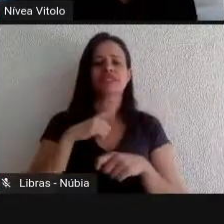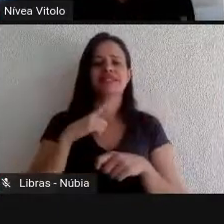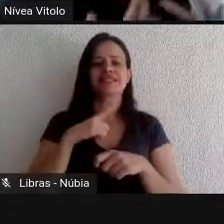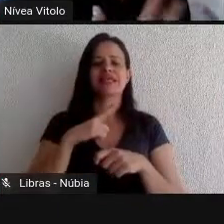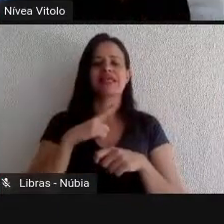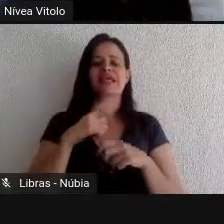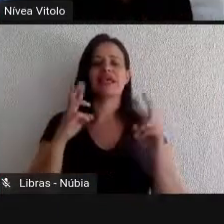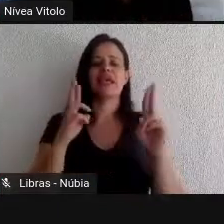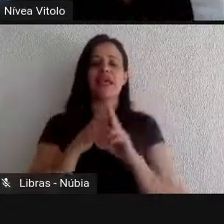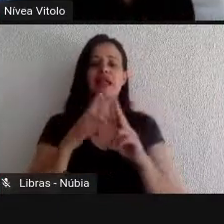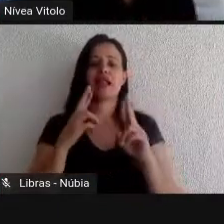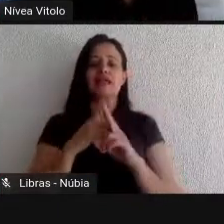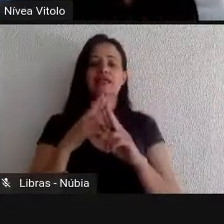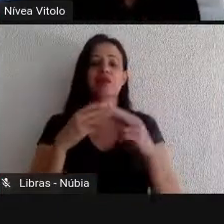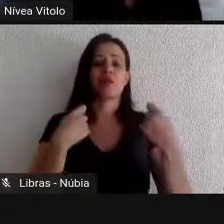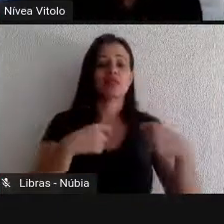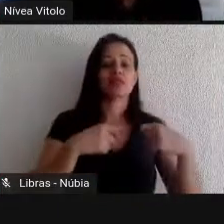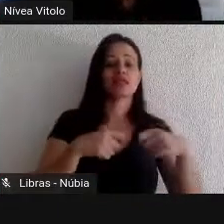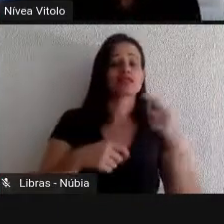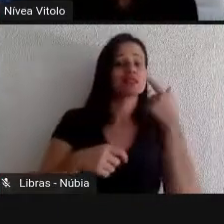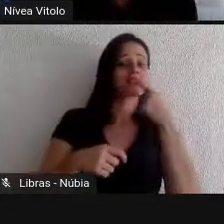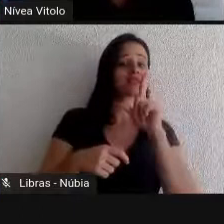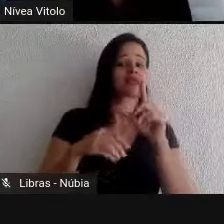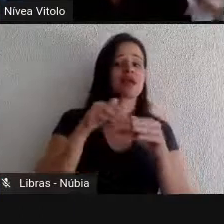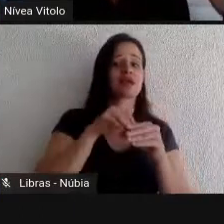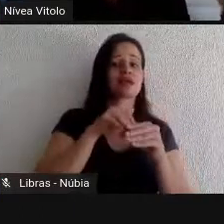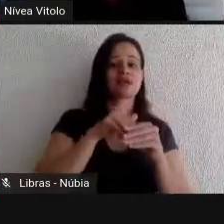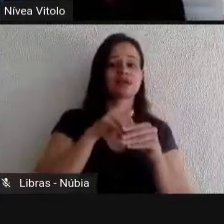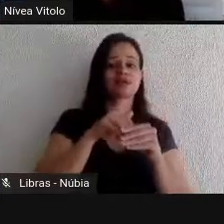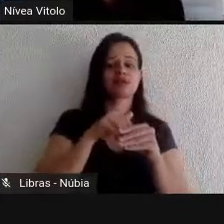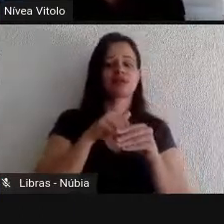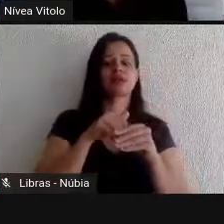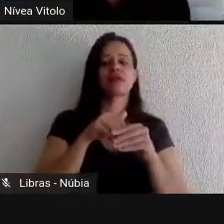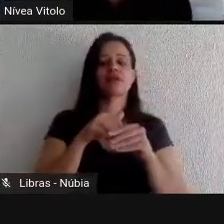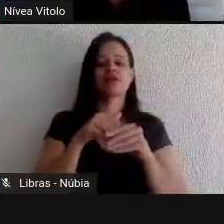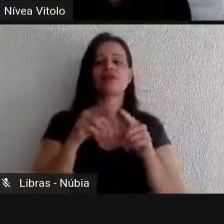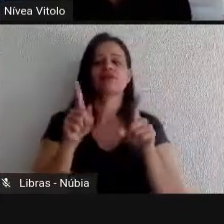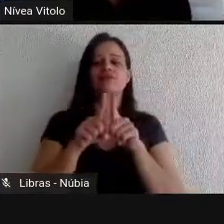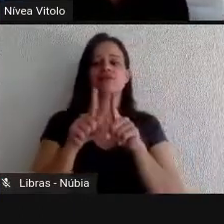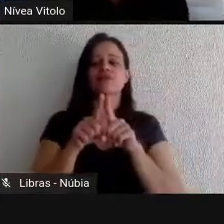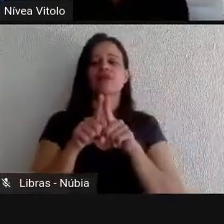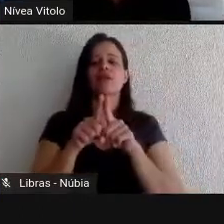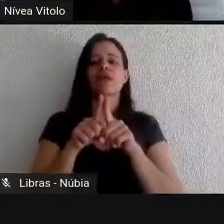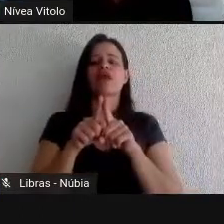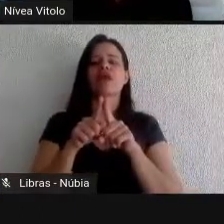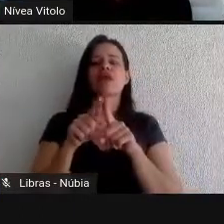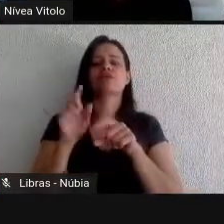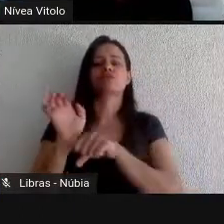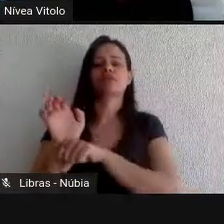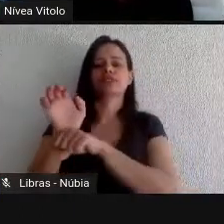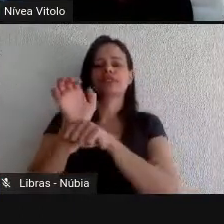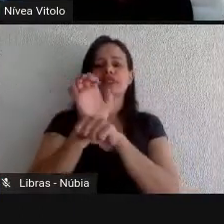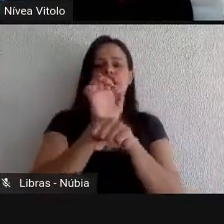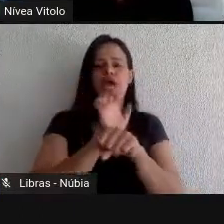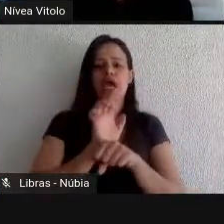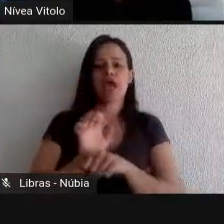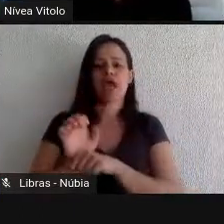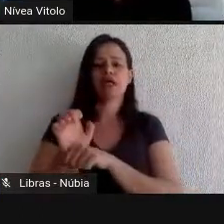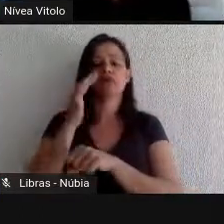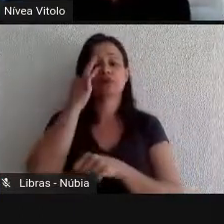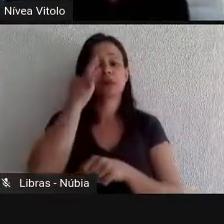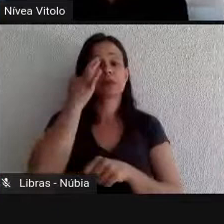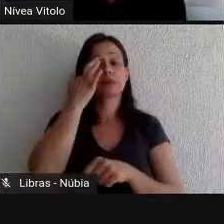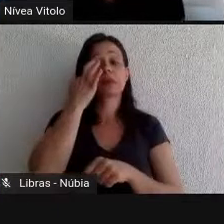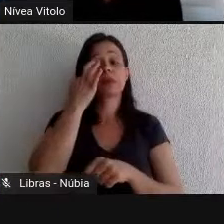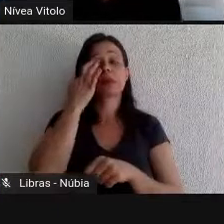relação com a necessidade de ganhos eleitorais lá nos distritos, né, nos estados, uma grande concentração